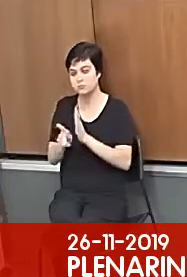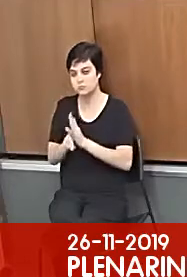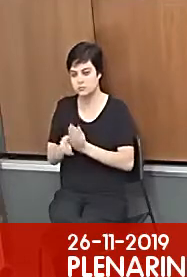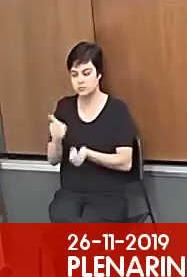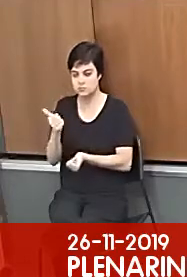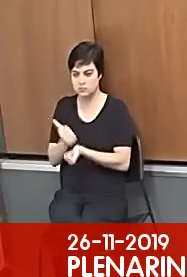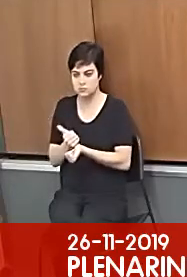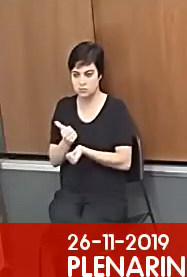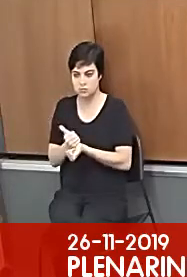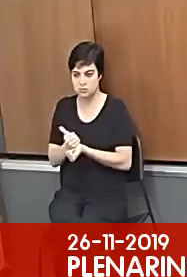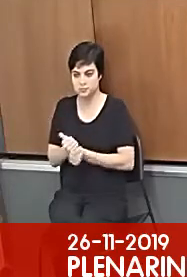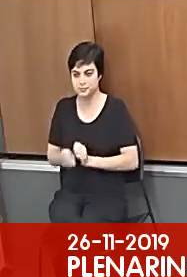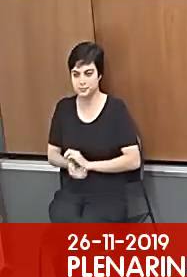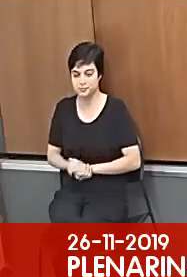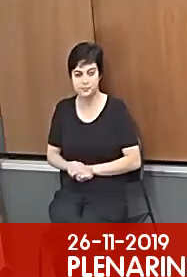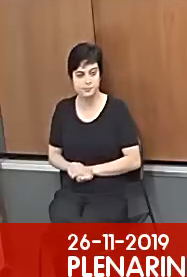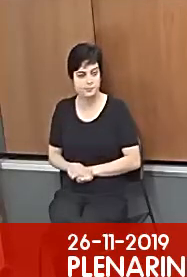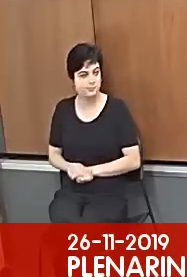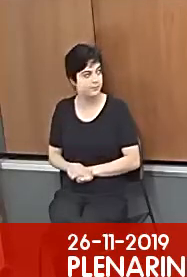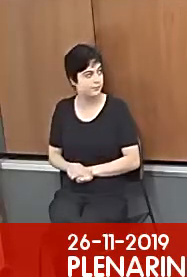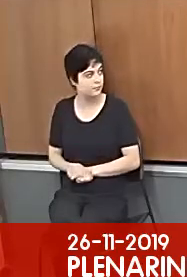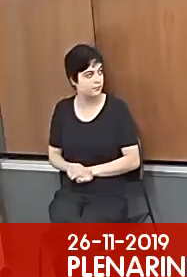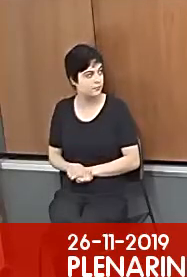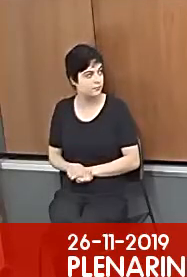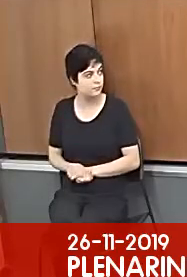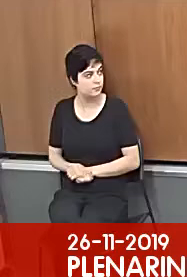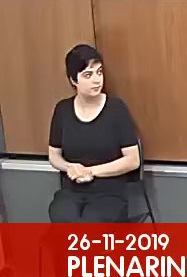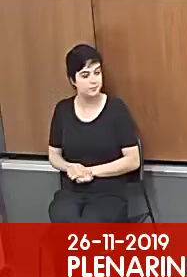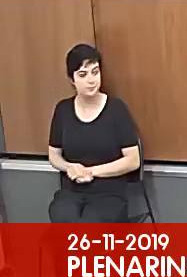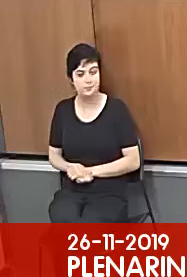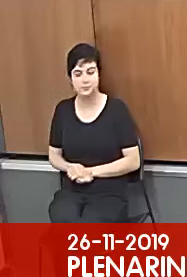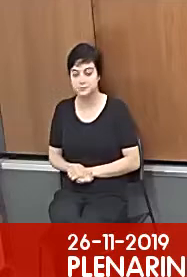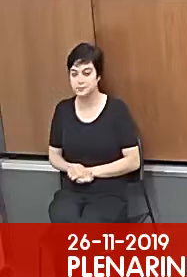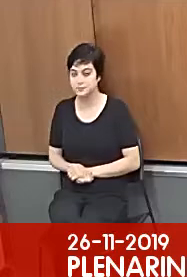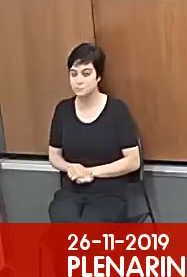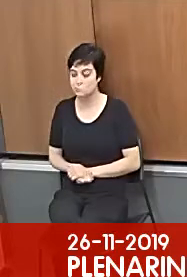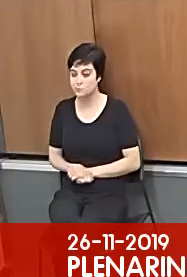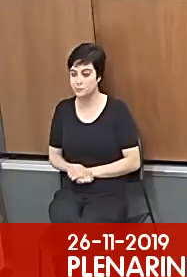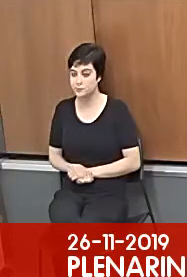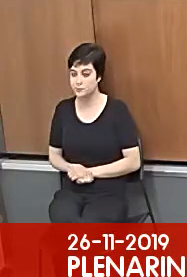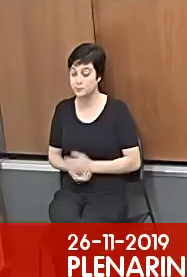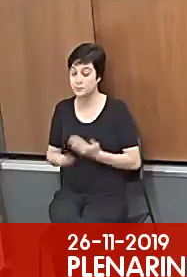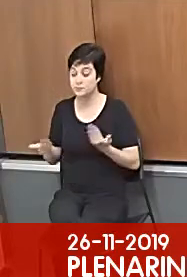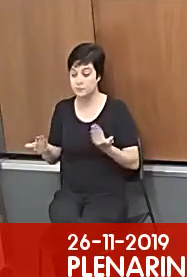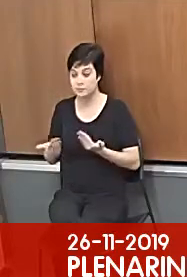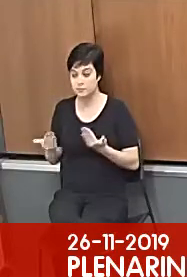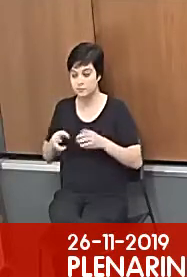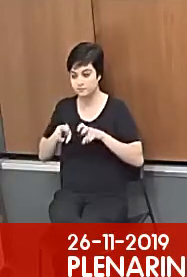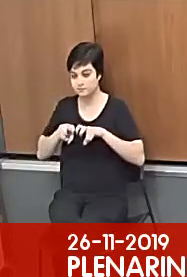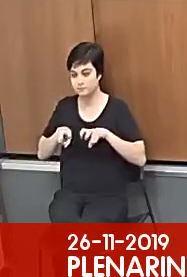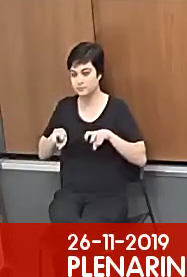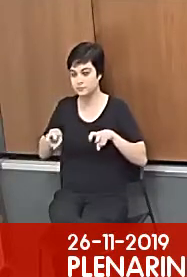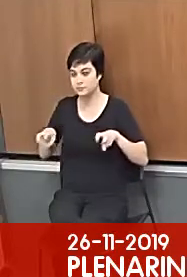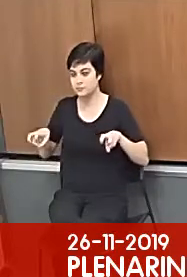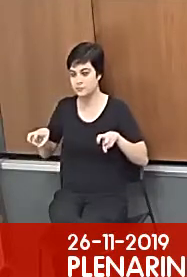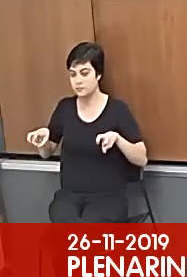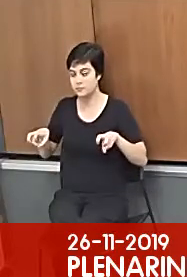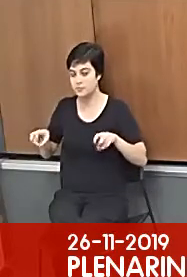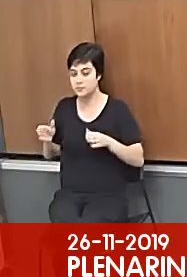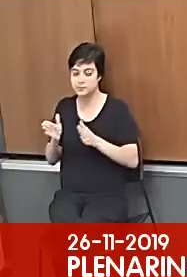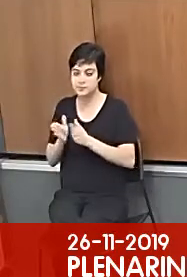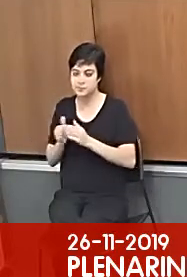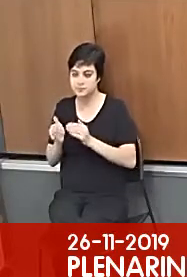Belo Horizonte. Então, agradeço aí. Bem, vamos então passar aqui para a mesa. Eu vou pedir à